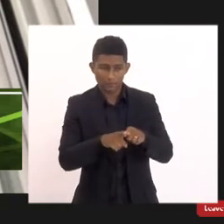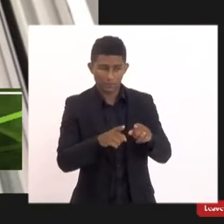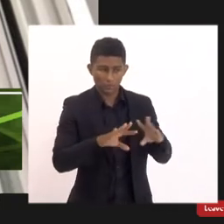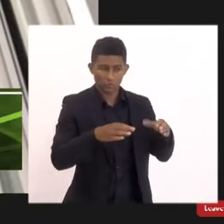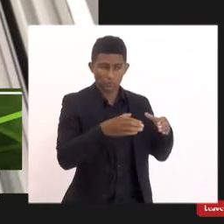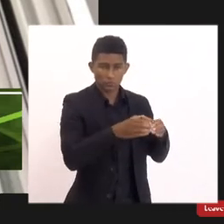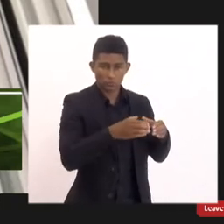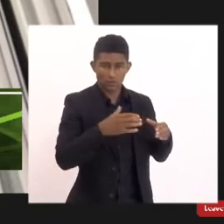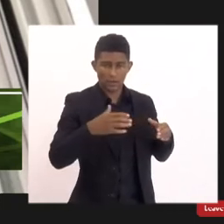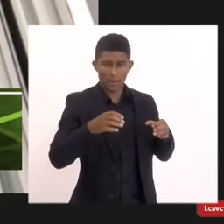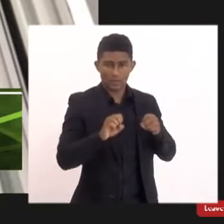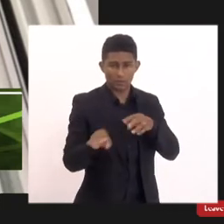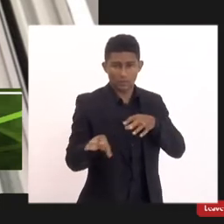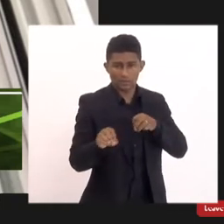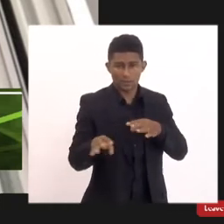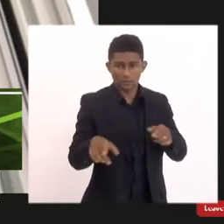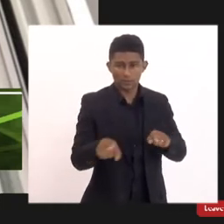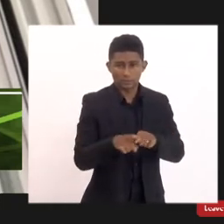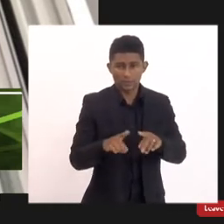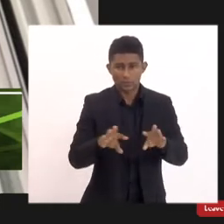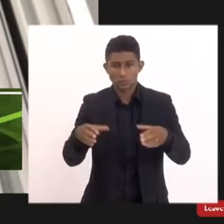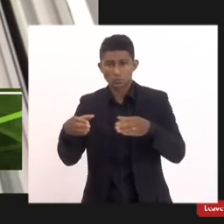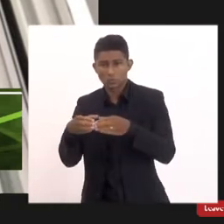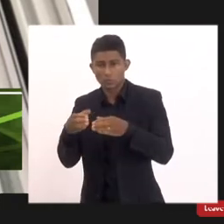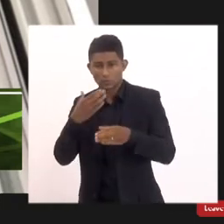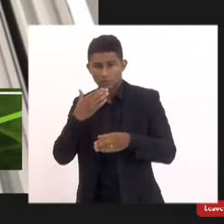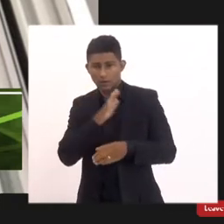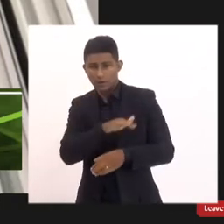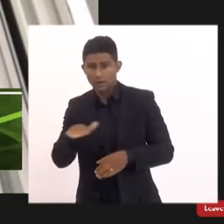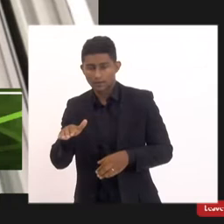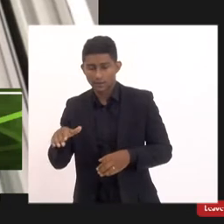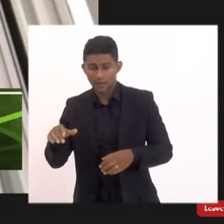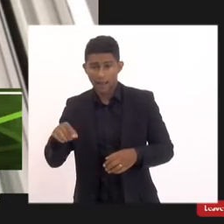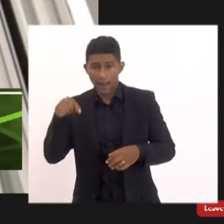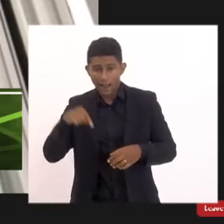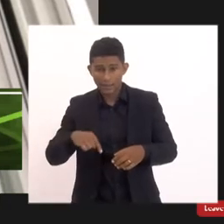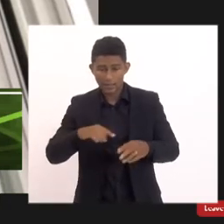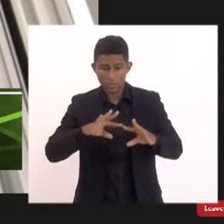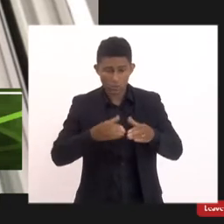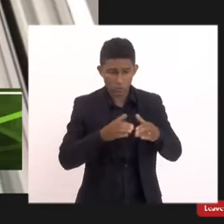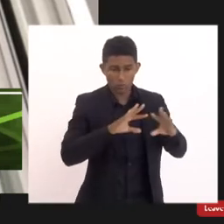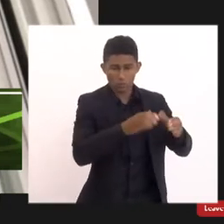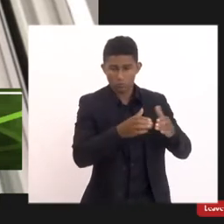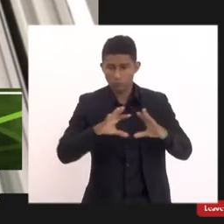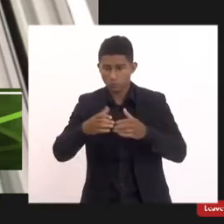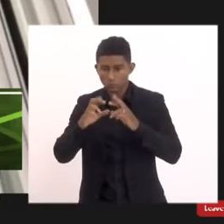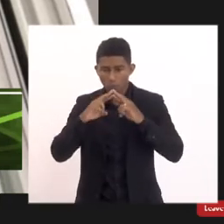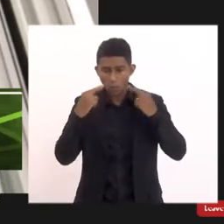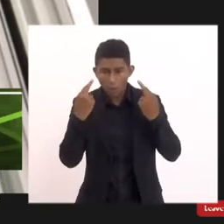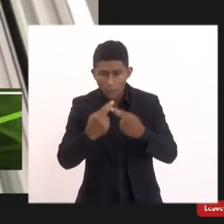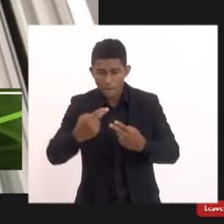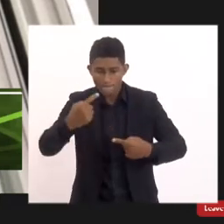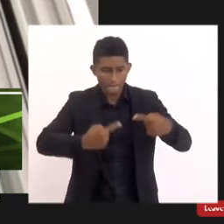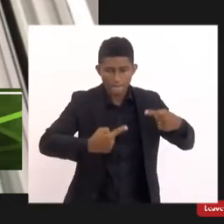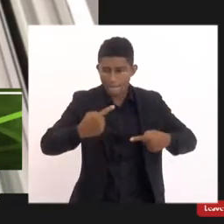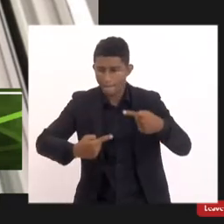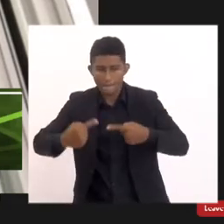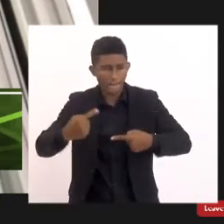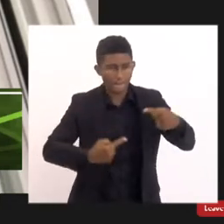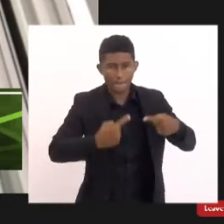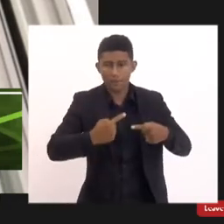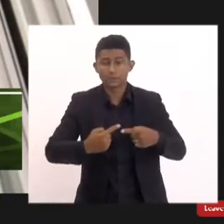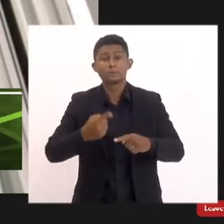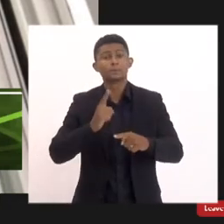Infância, realizando debates internos, debates bem intensos, porque a gente já tem tido muitas